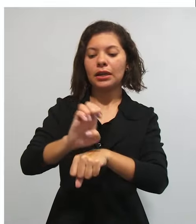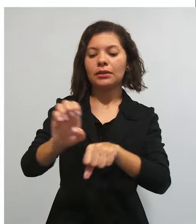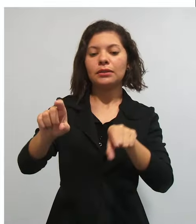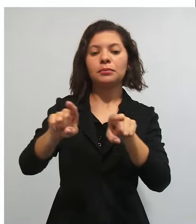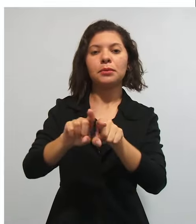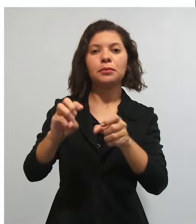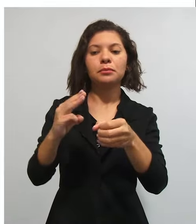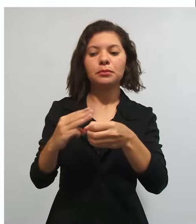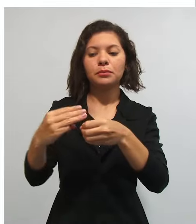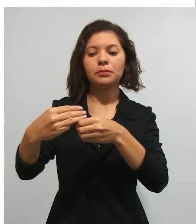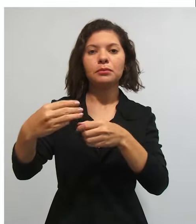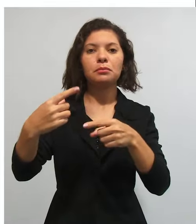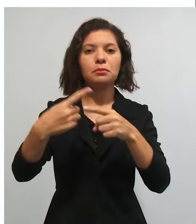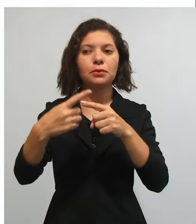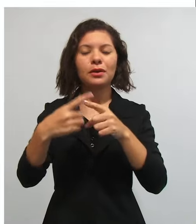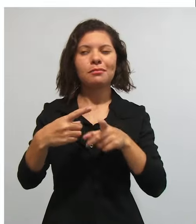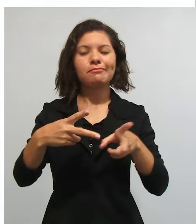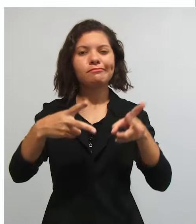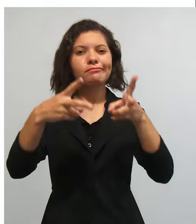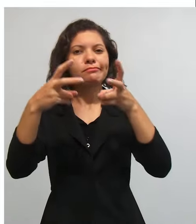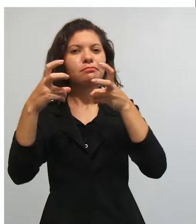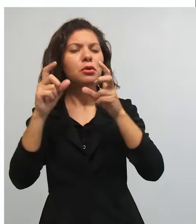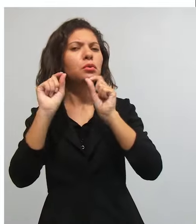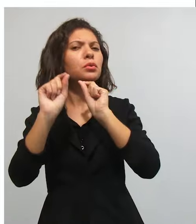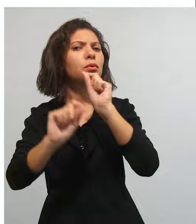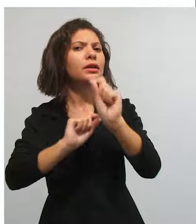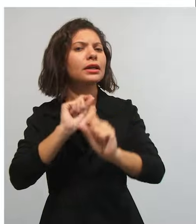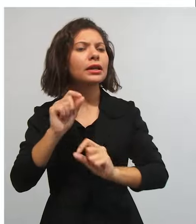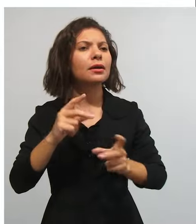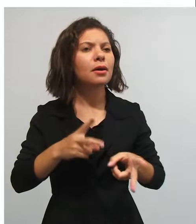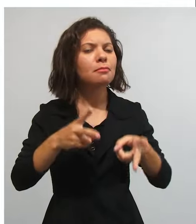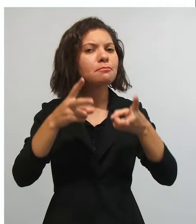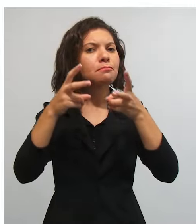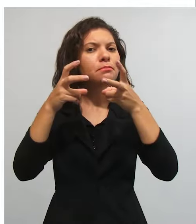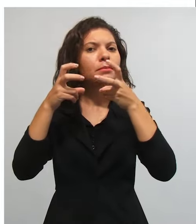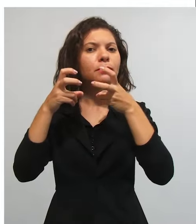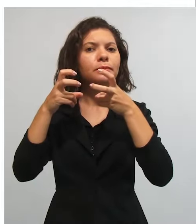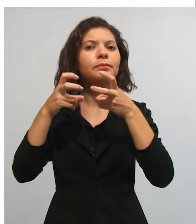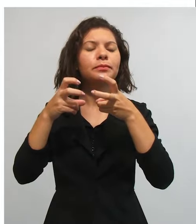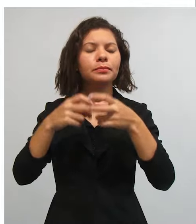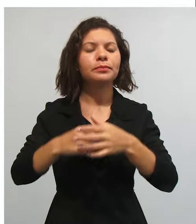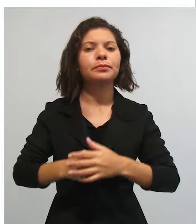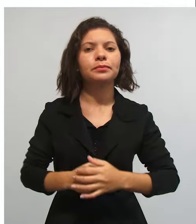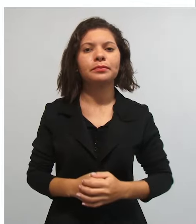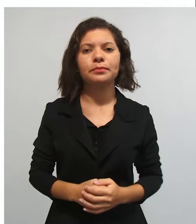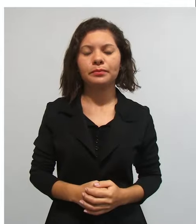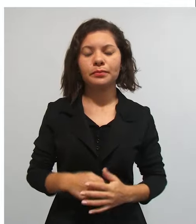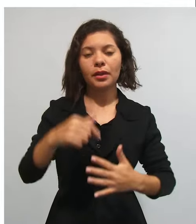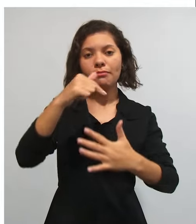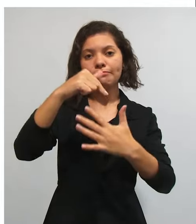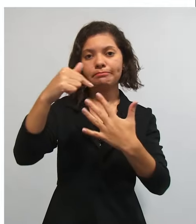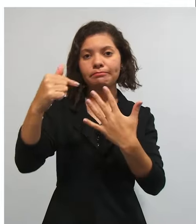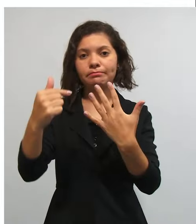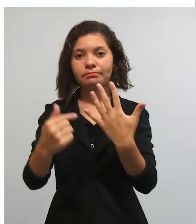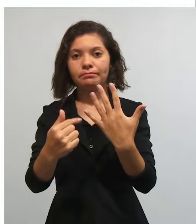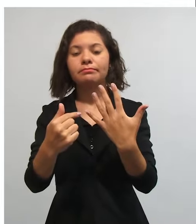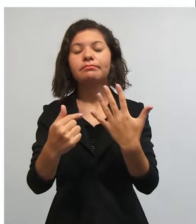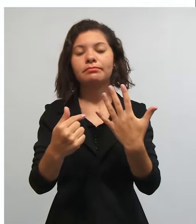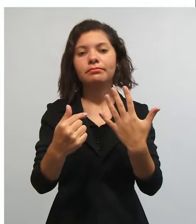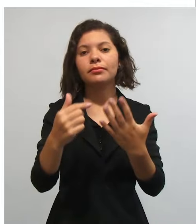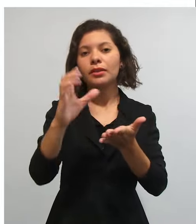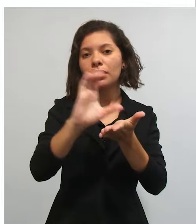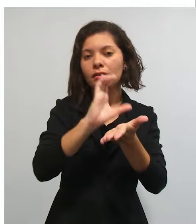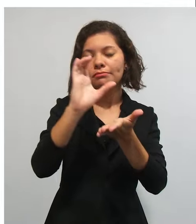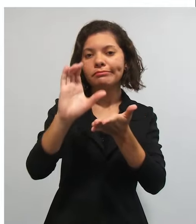para identificar o quê? Para fazer a codificação dessas peculiaridades dessa receita, tá